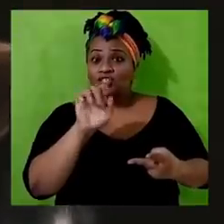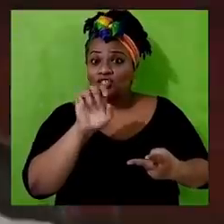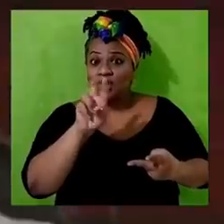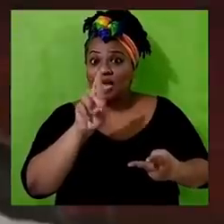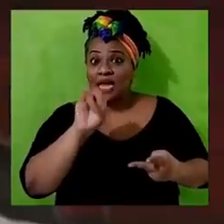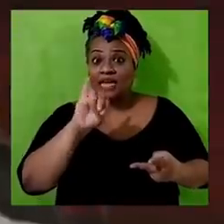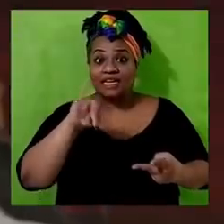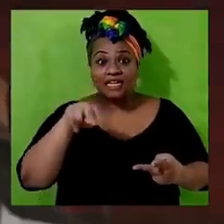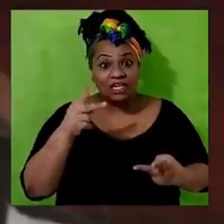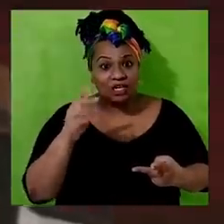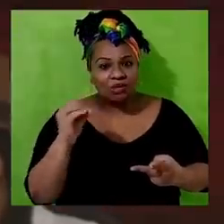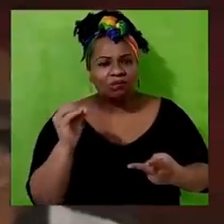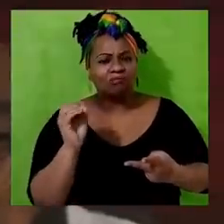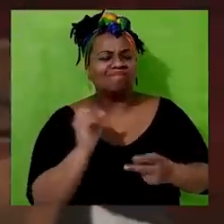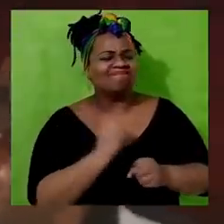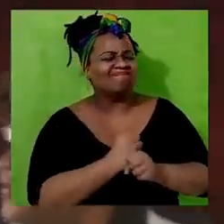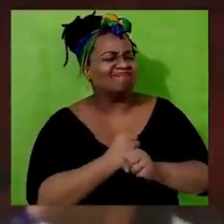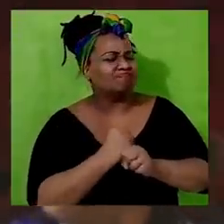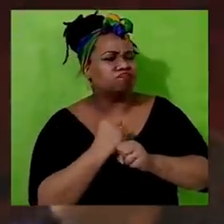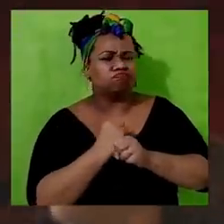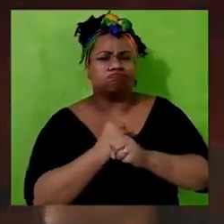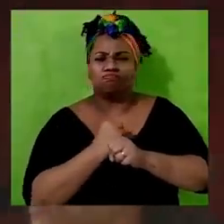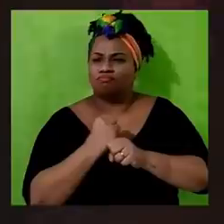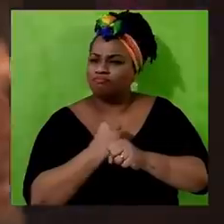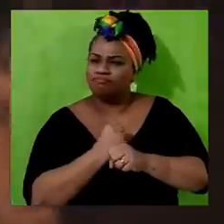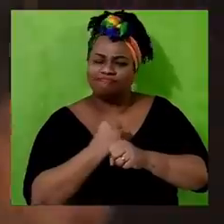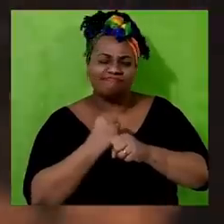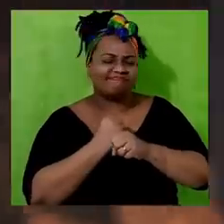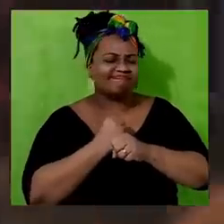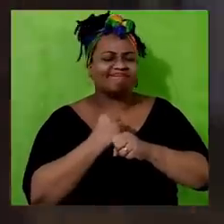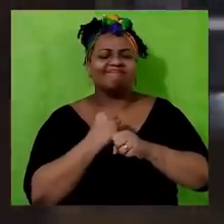Rogerinho. Muitos anos.